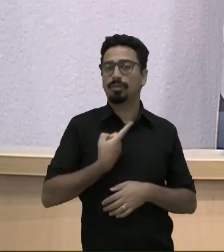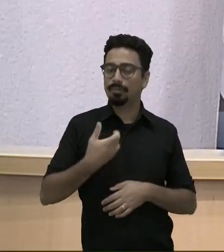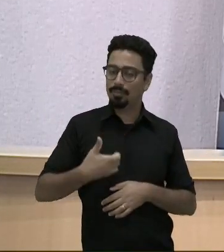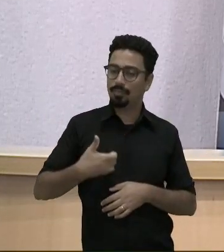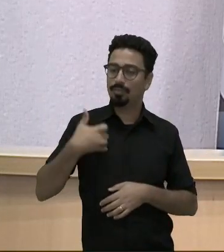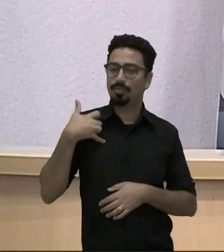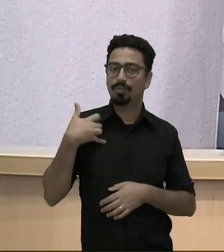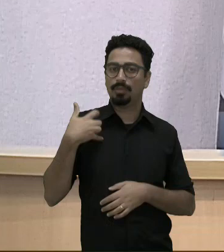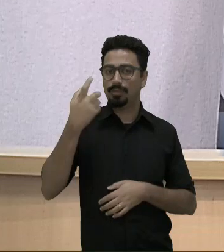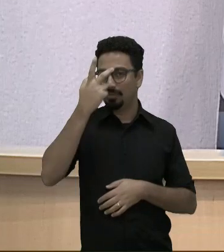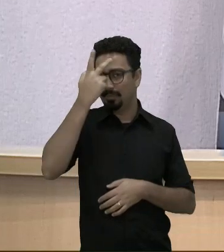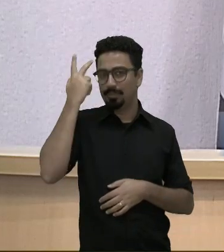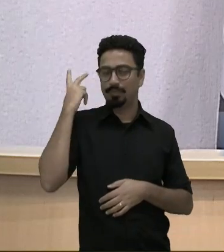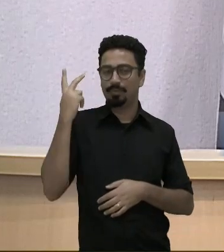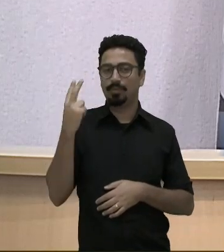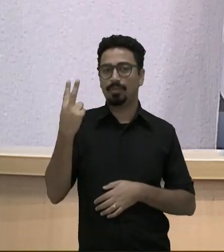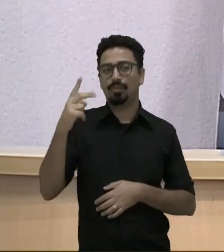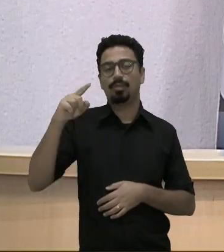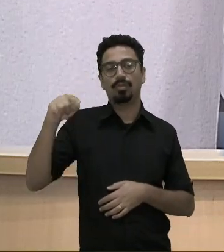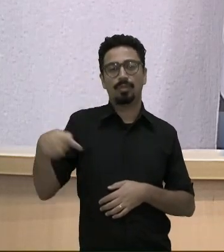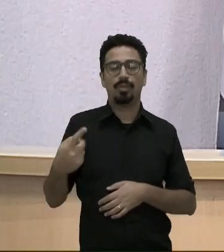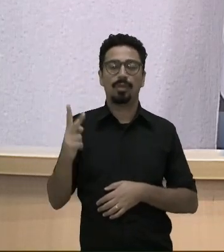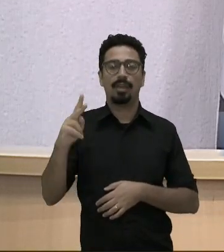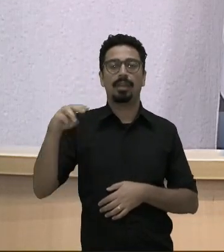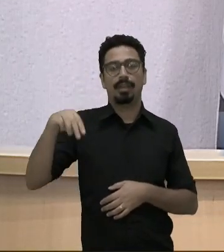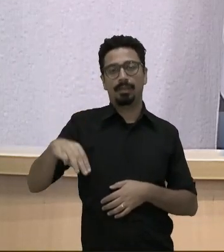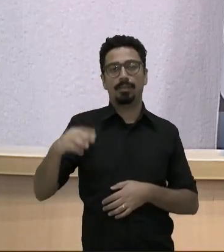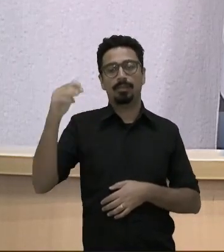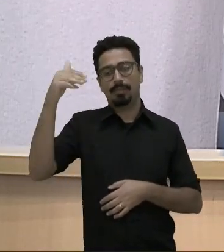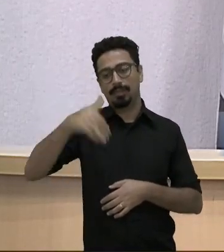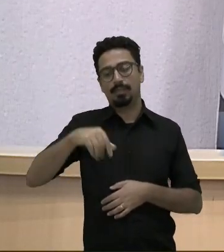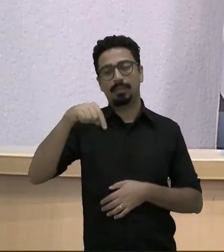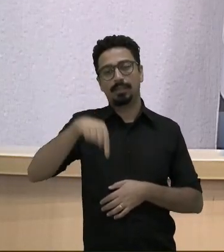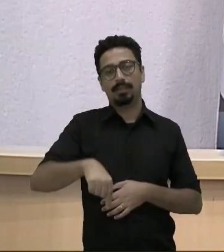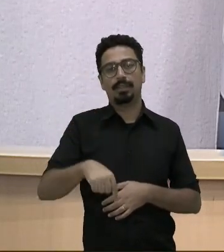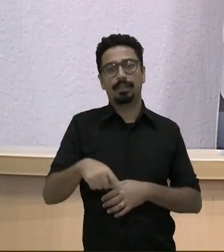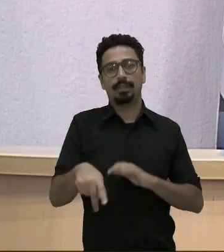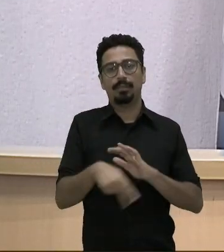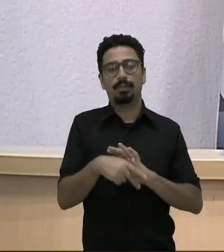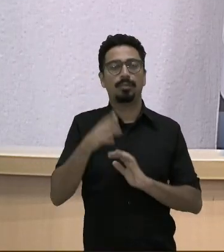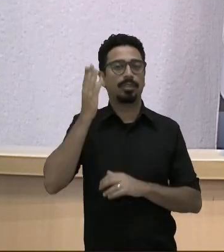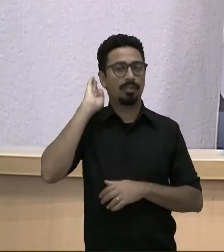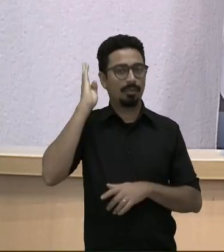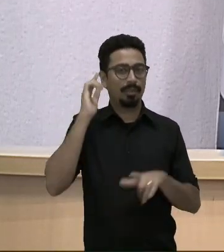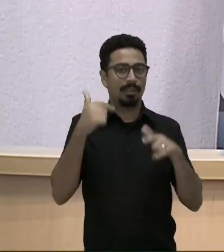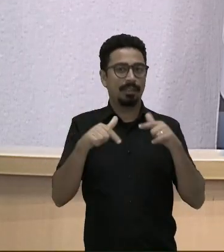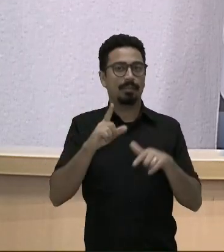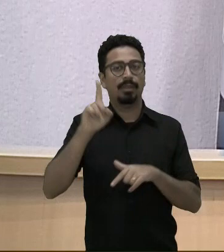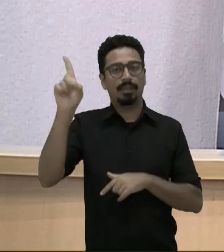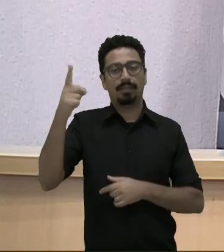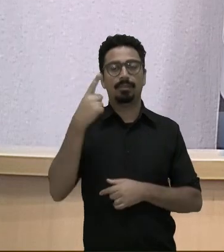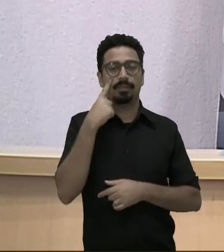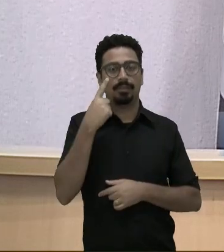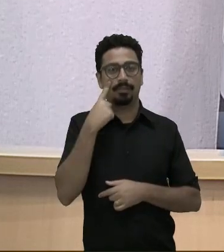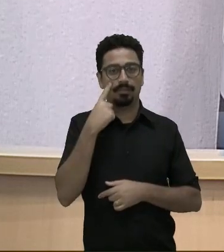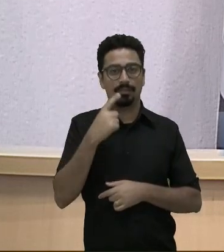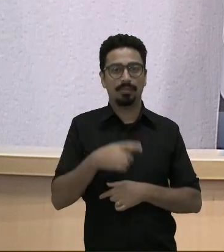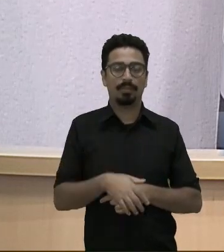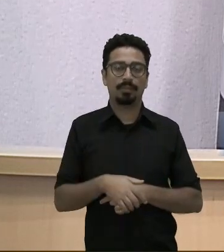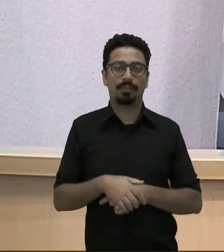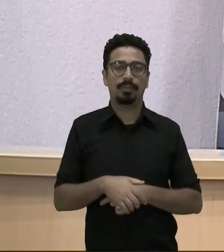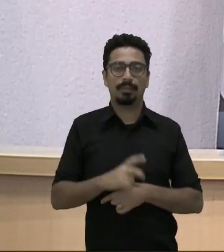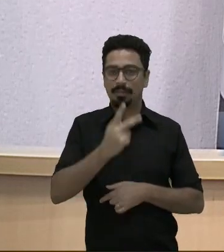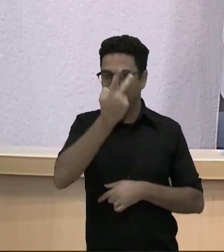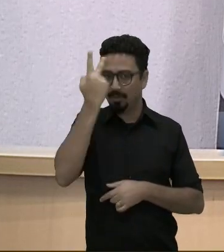que vem lá de quase 2 mil quilômetros para vir aqui. Ele é de Taubaté, mas trabalha lá. Olha para você ver, pessoal. Pessoa